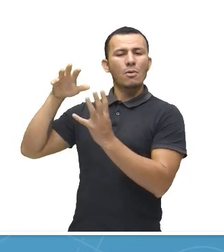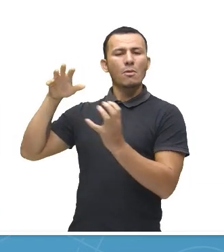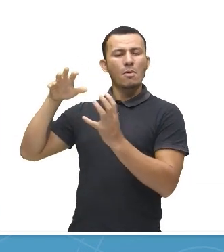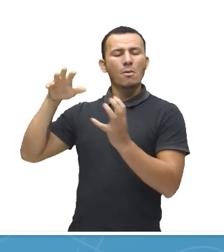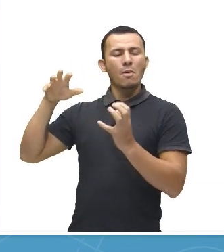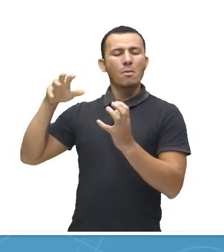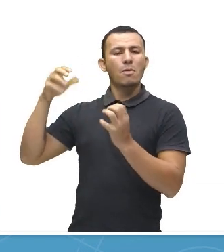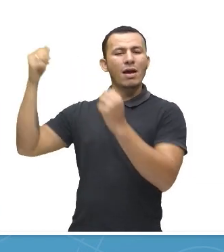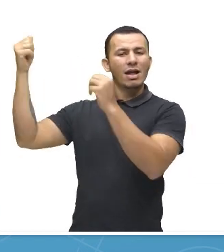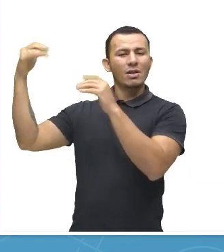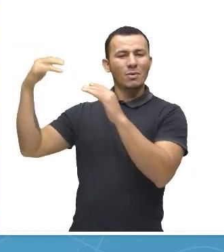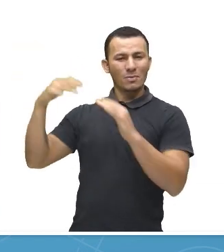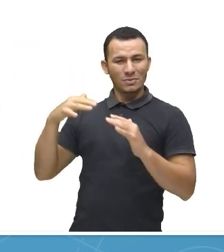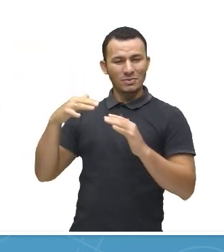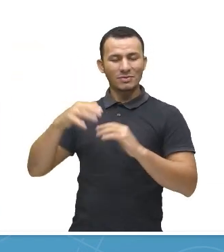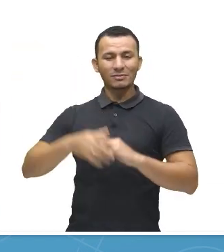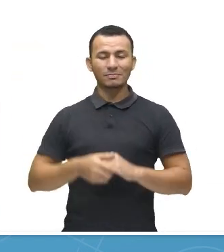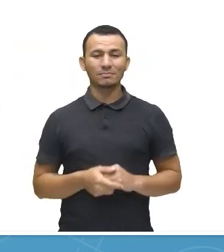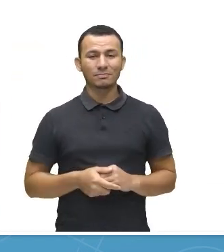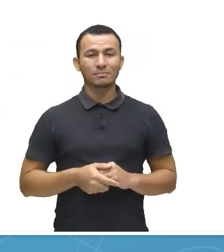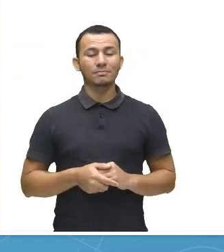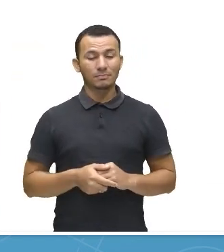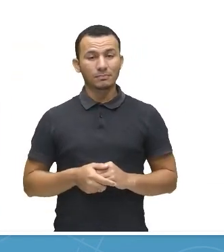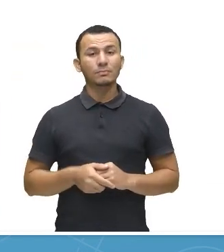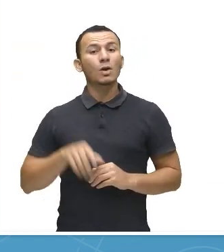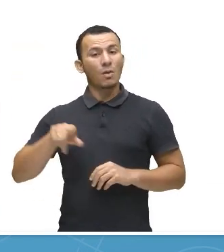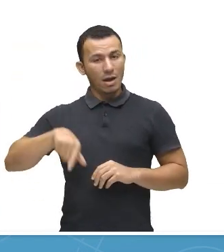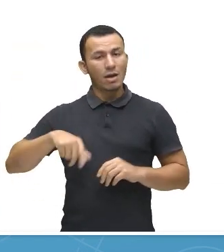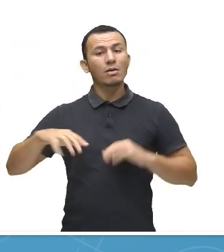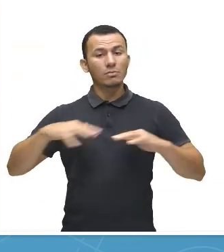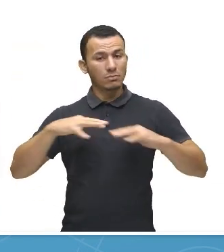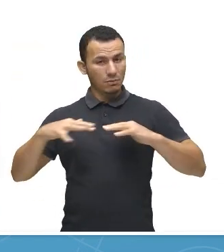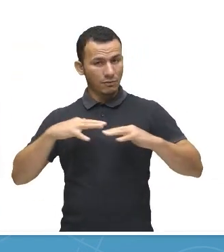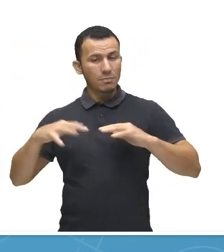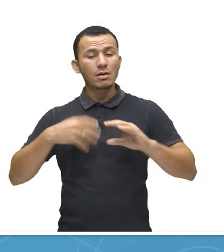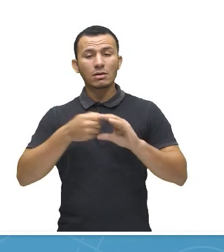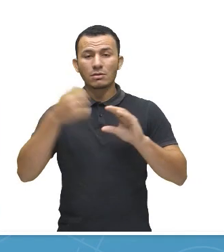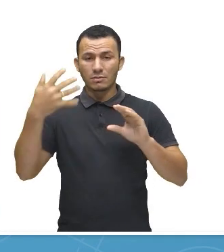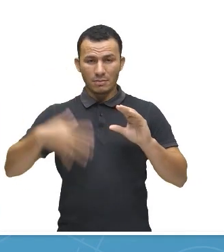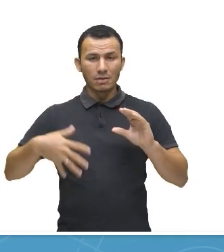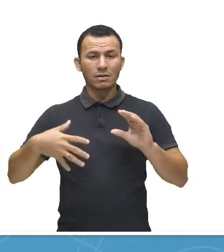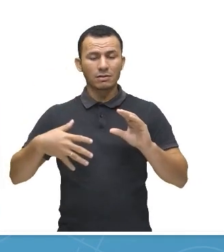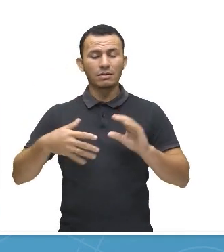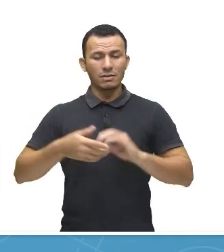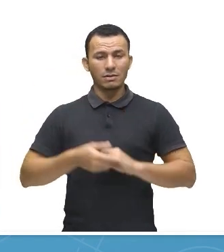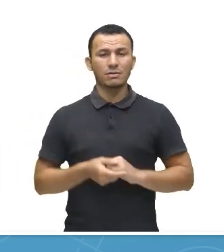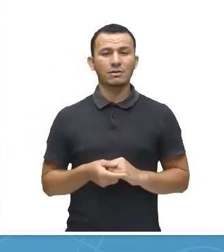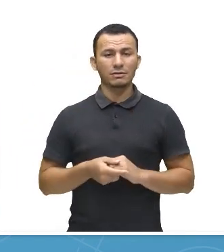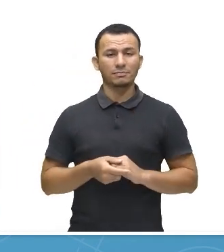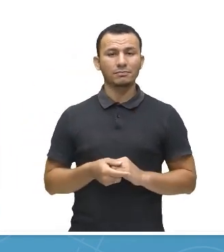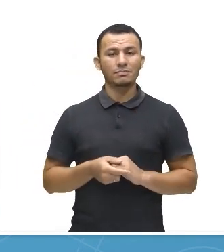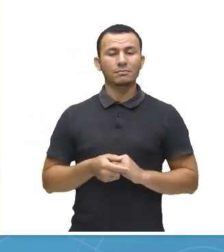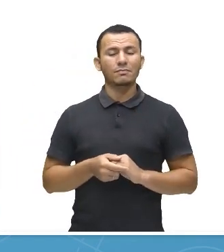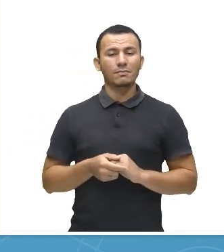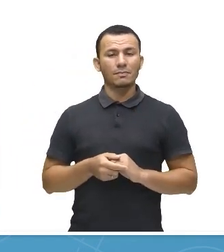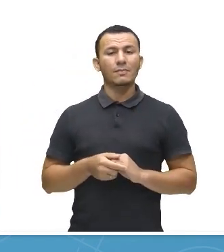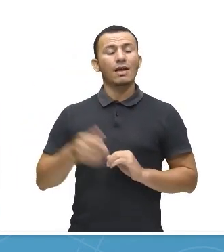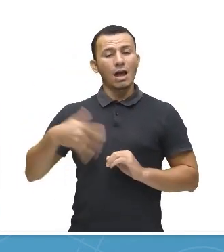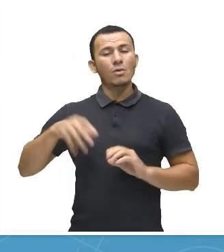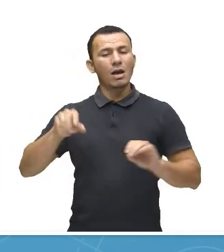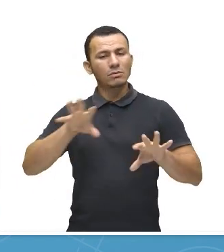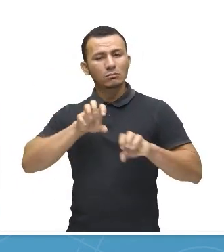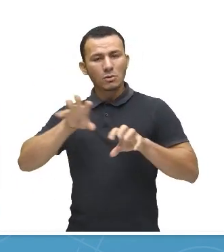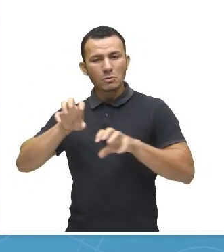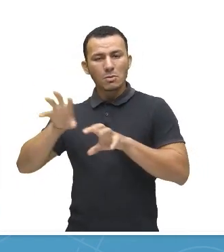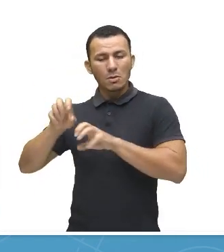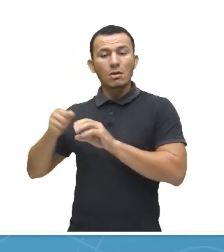a direção do sol. Então, é uma forma de reagir. Essa característica de reatividade é uma característica